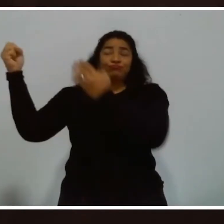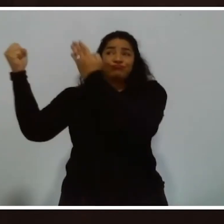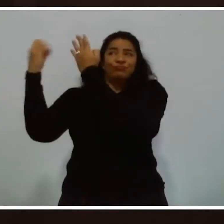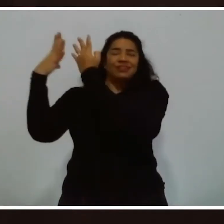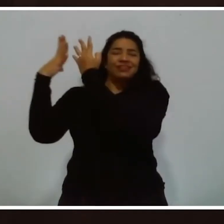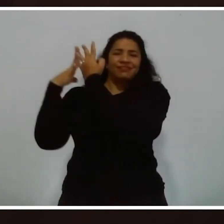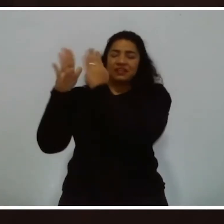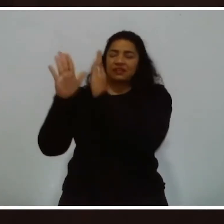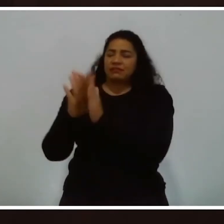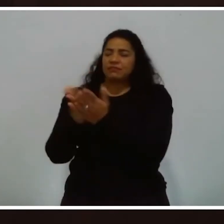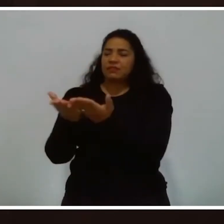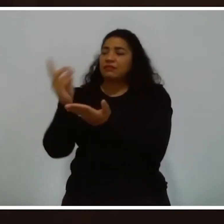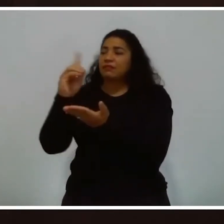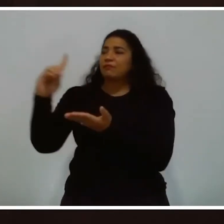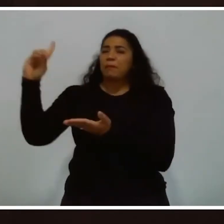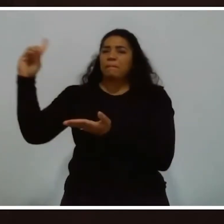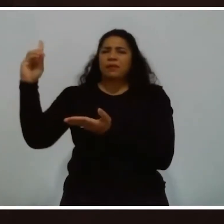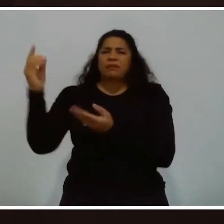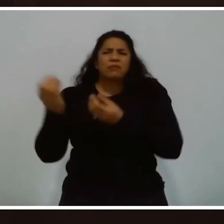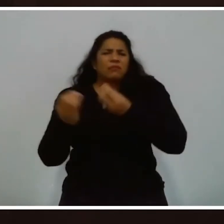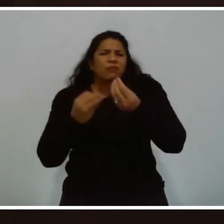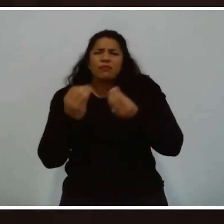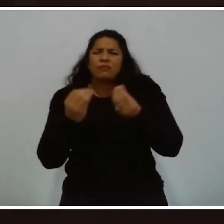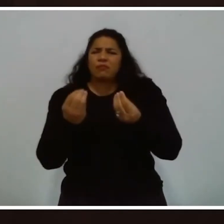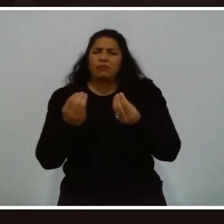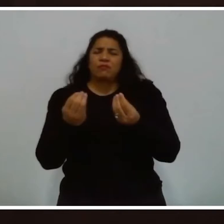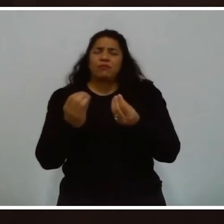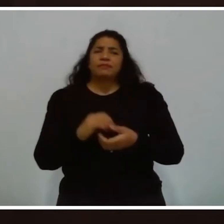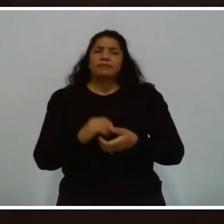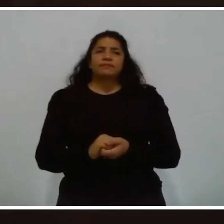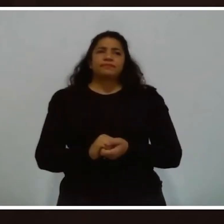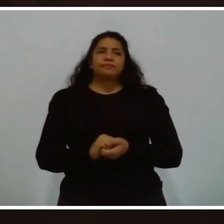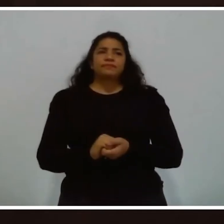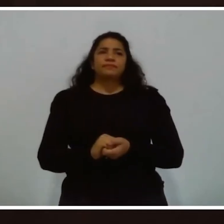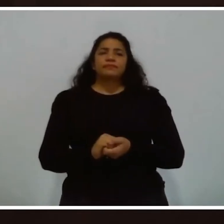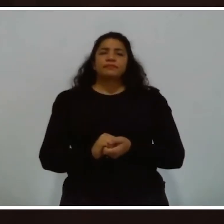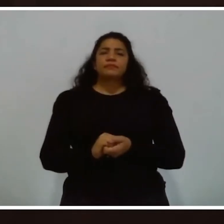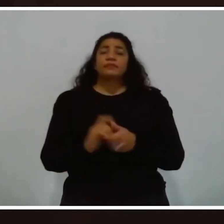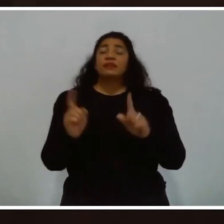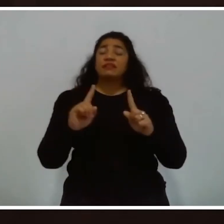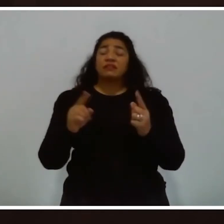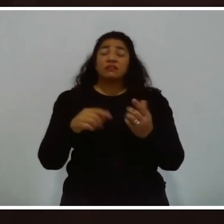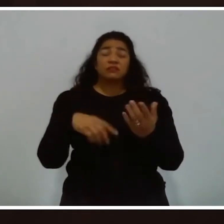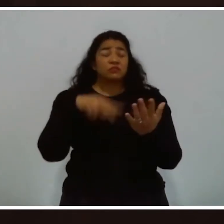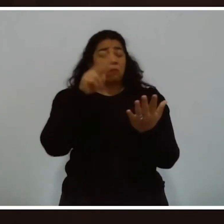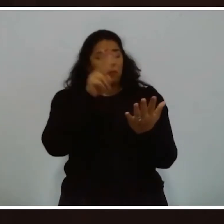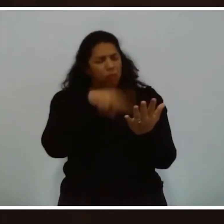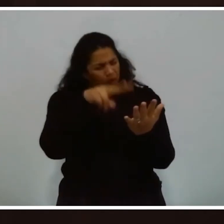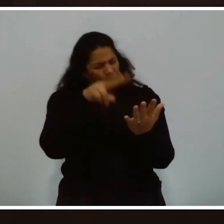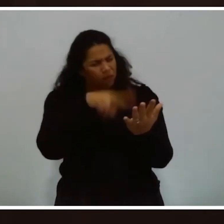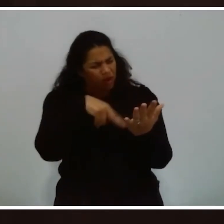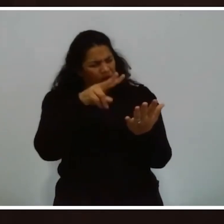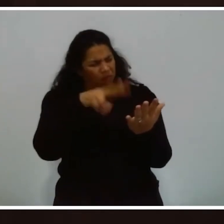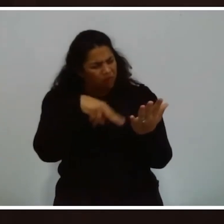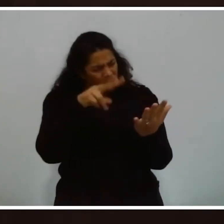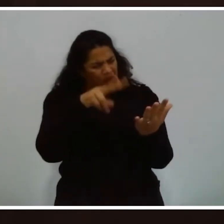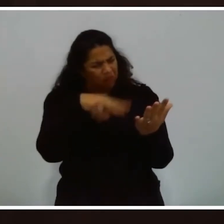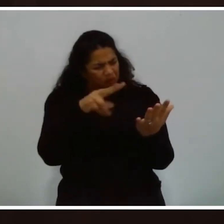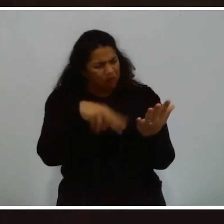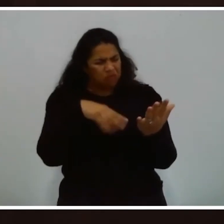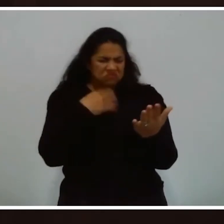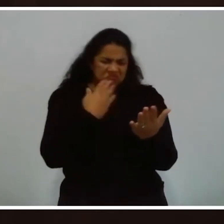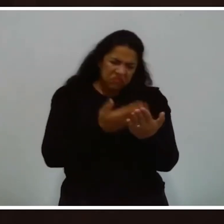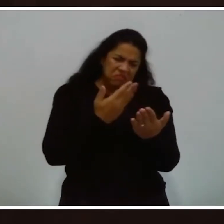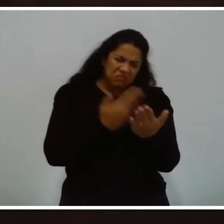Deus triuno? Não tente estudar como teologia. Não tente sistematizar a compreensão, né,